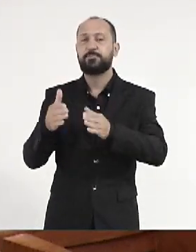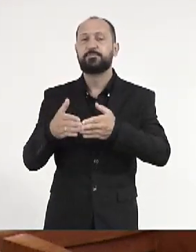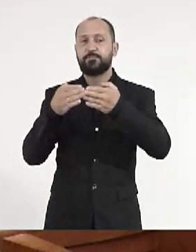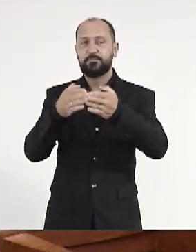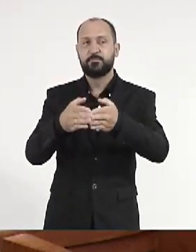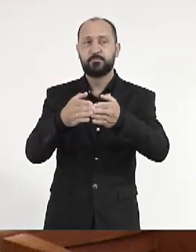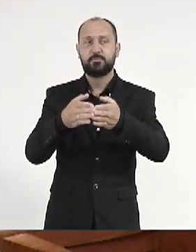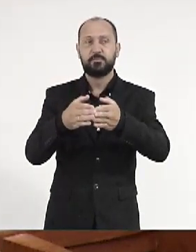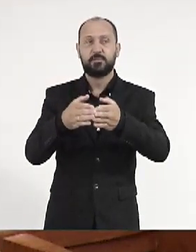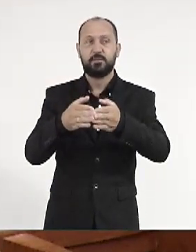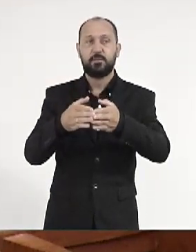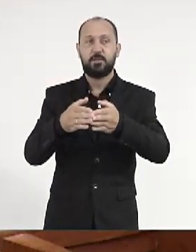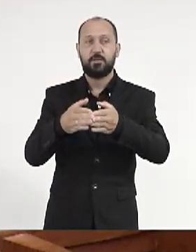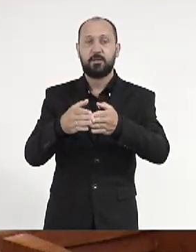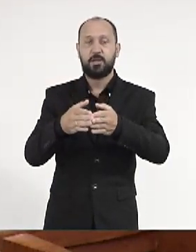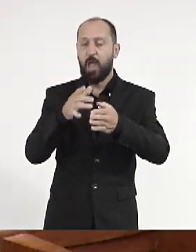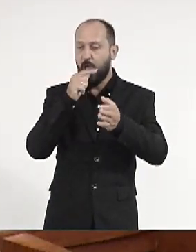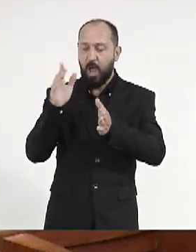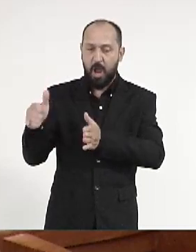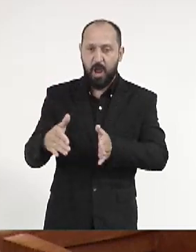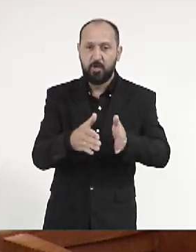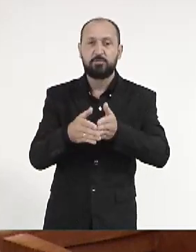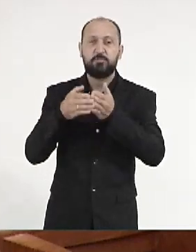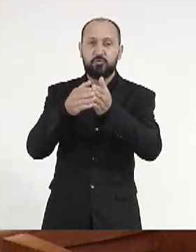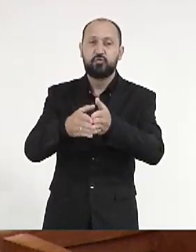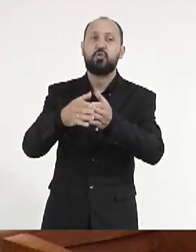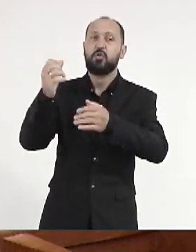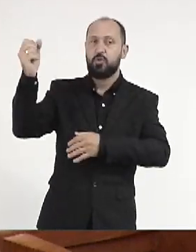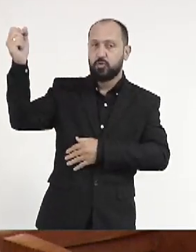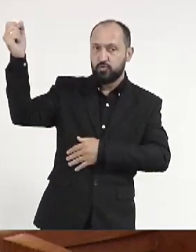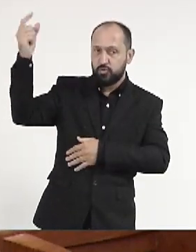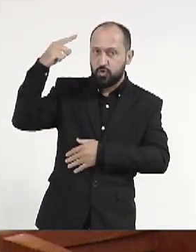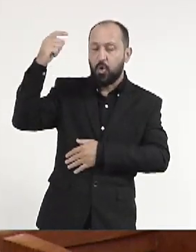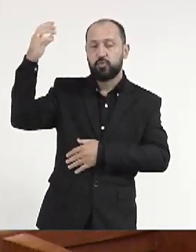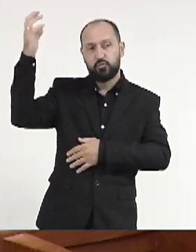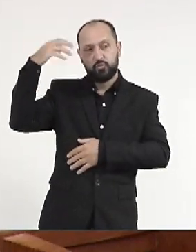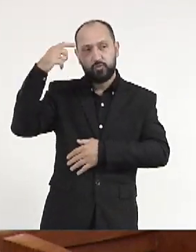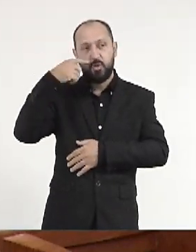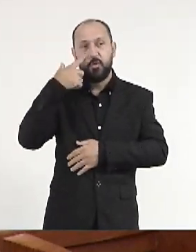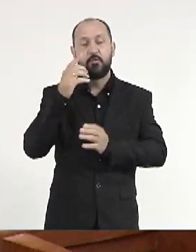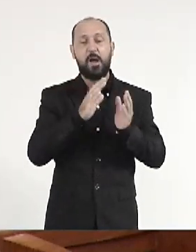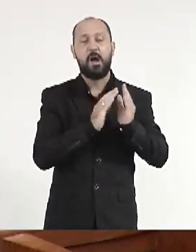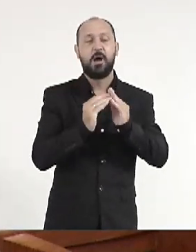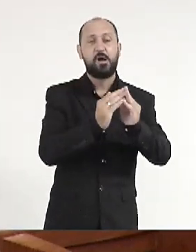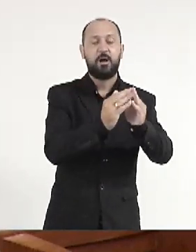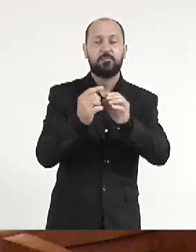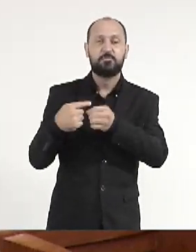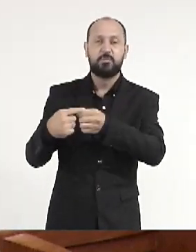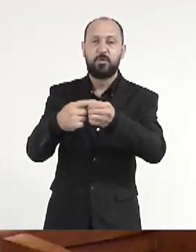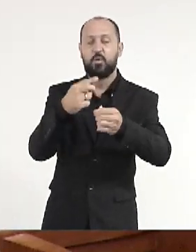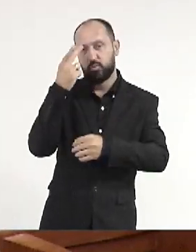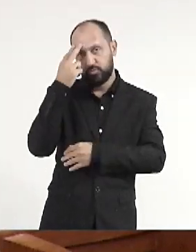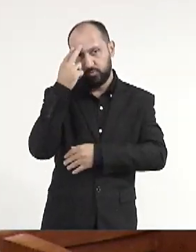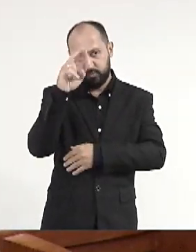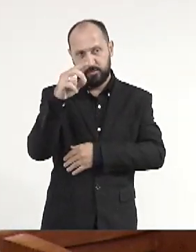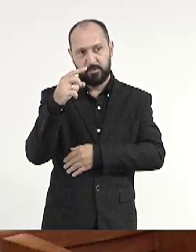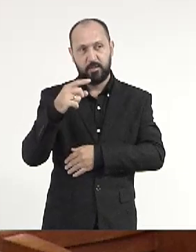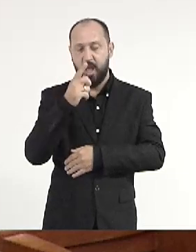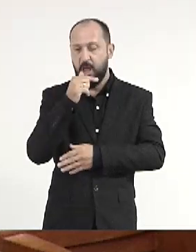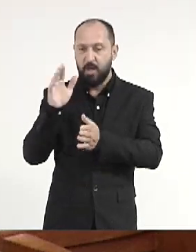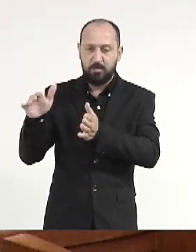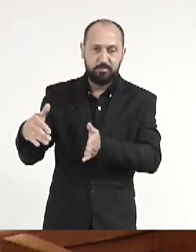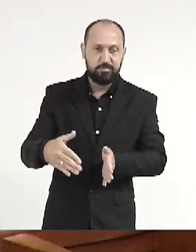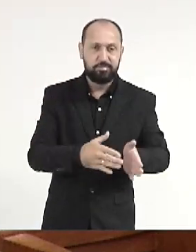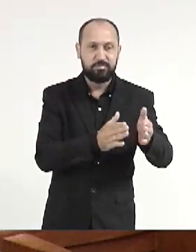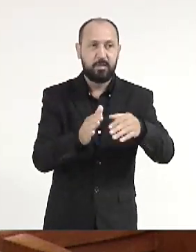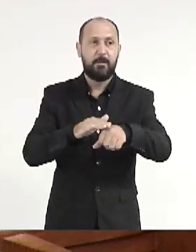de barco, tomando sol e chuva, visitei várias comunidades ribeirinhas e passei 2 dias andando pelas águas